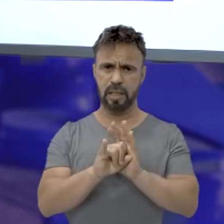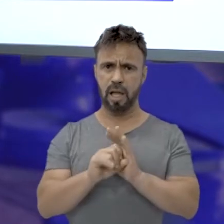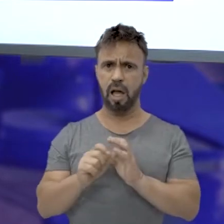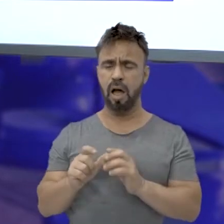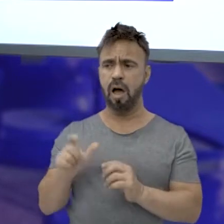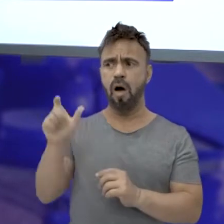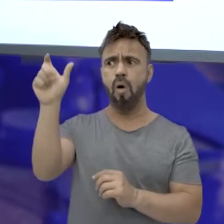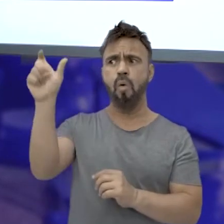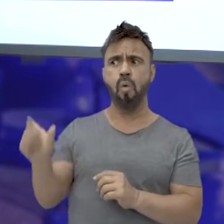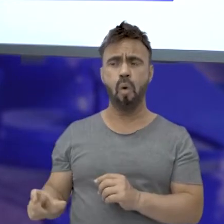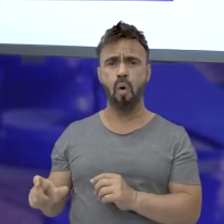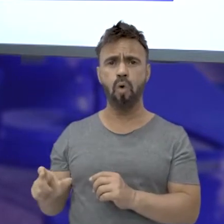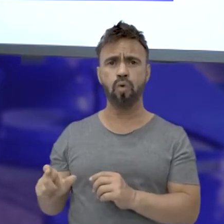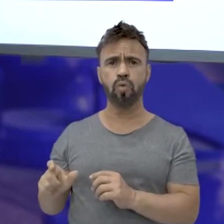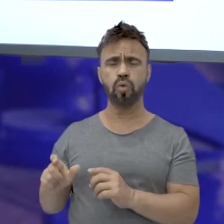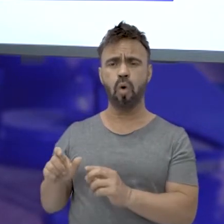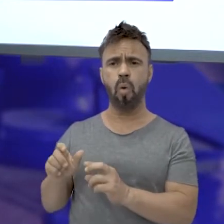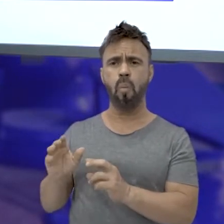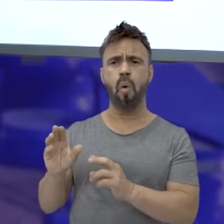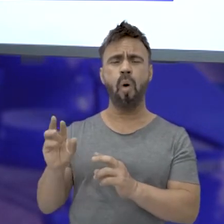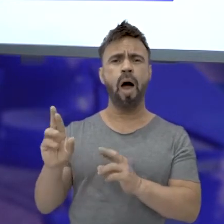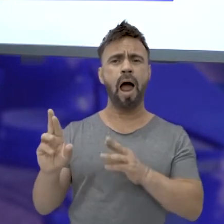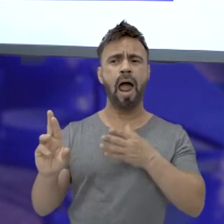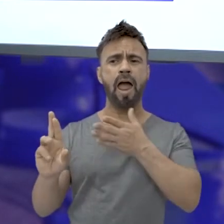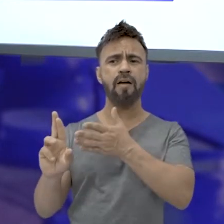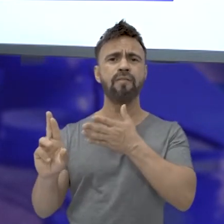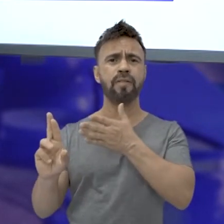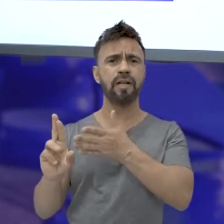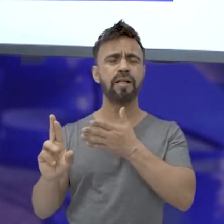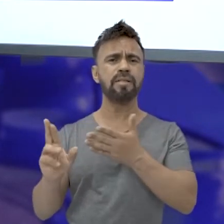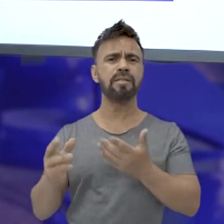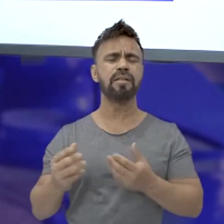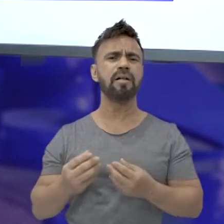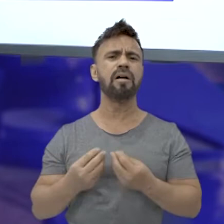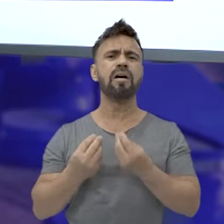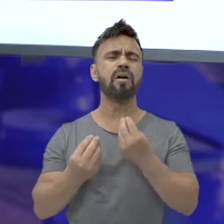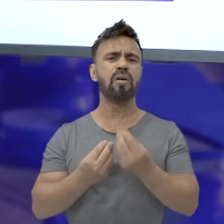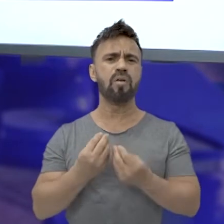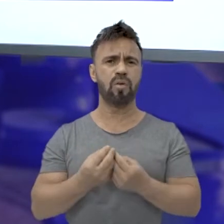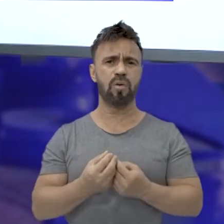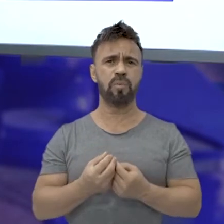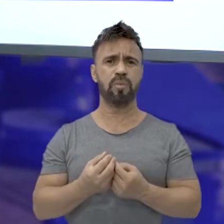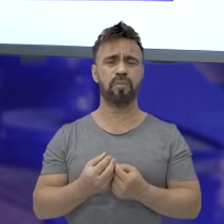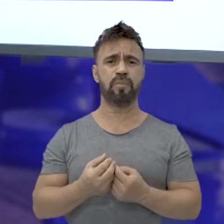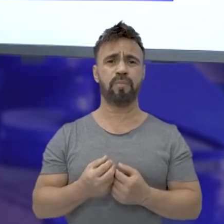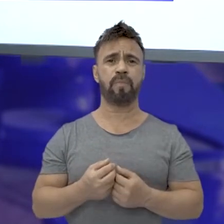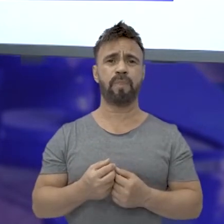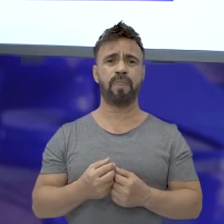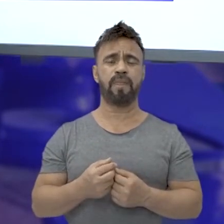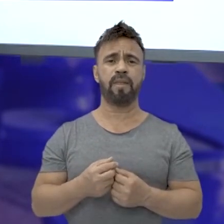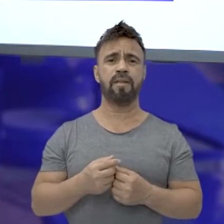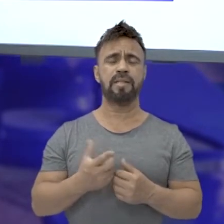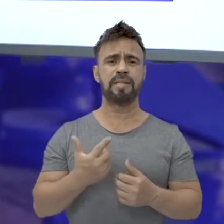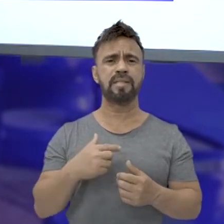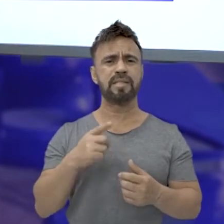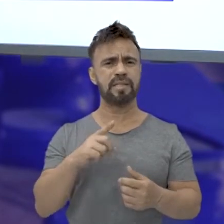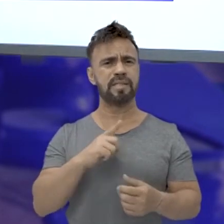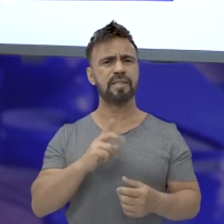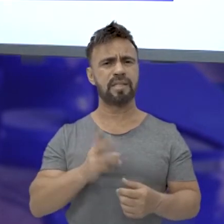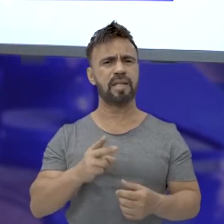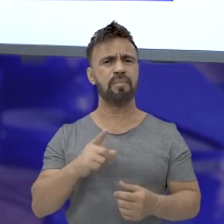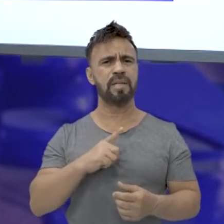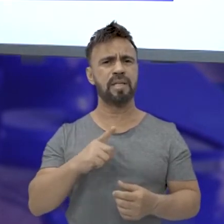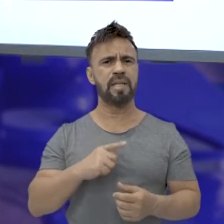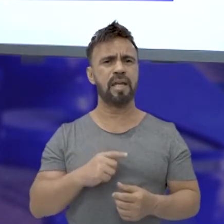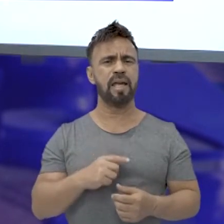como referência. Então, sempre tenho o outro, sempre tenho você, para fazer essa